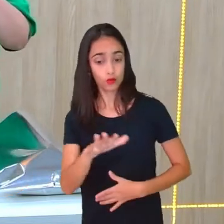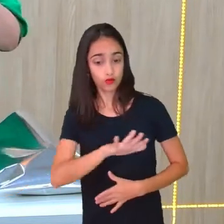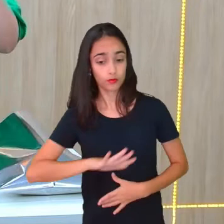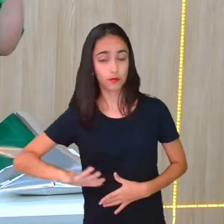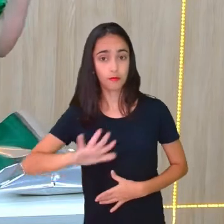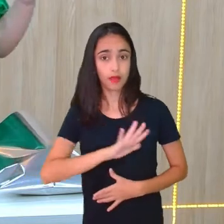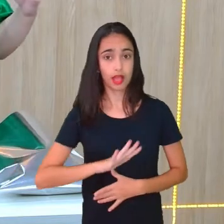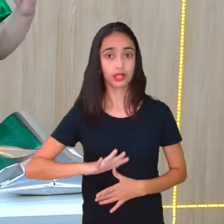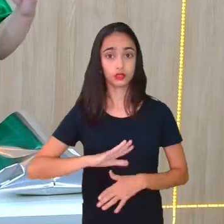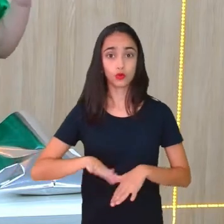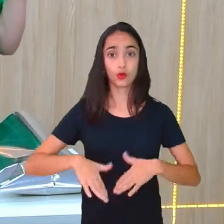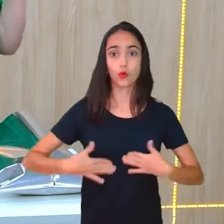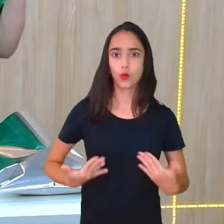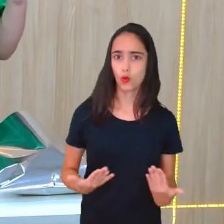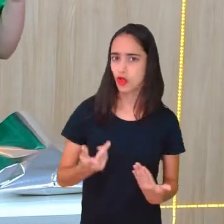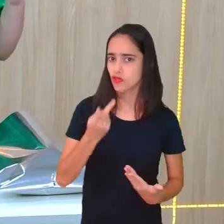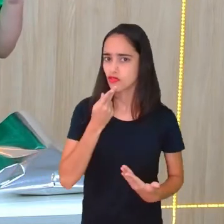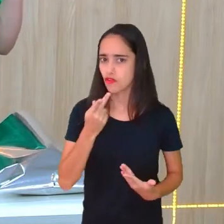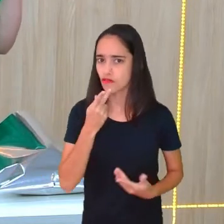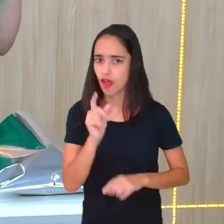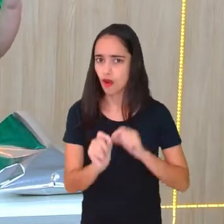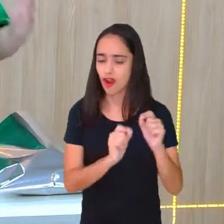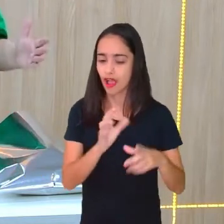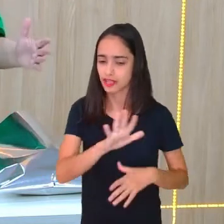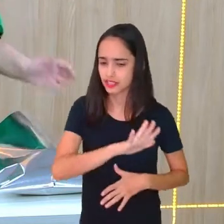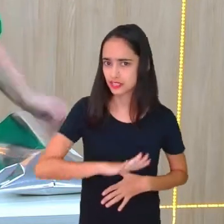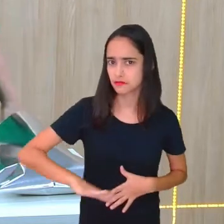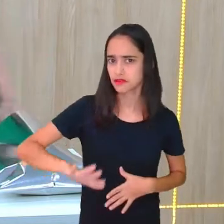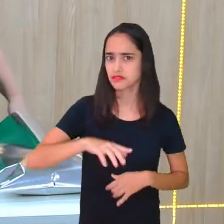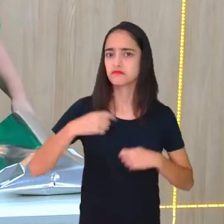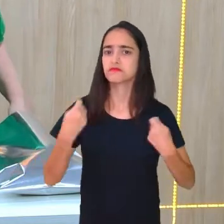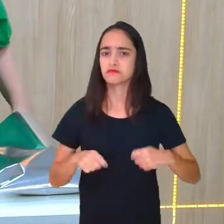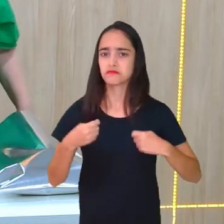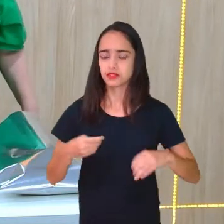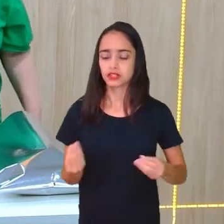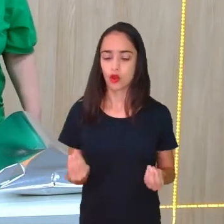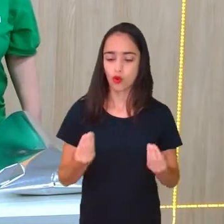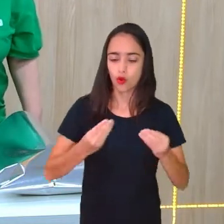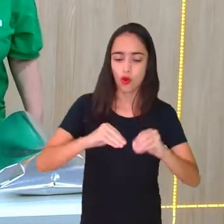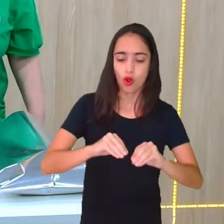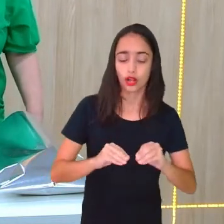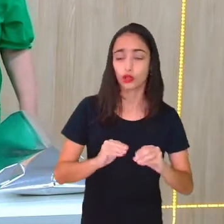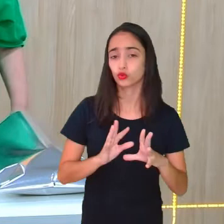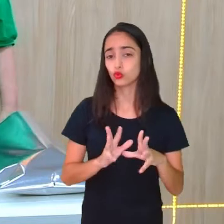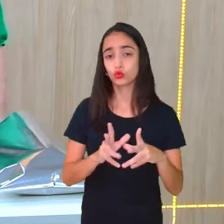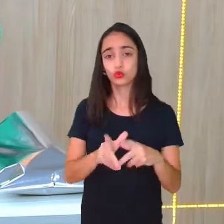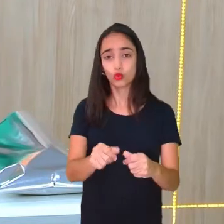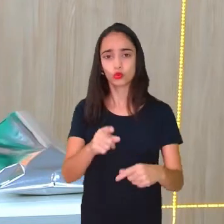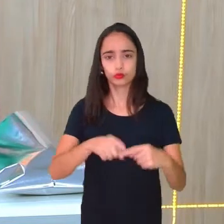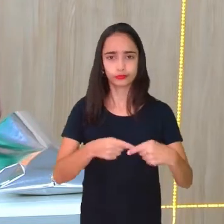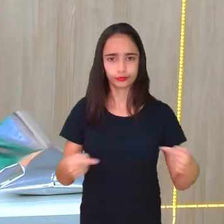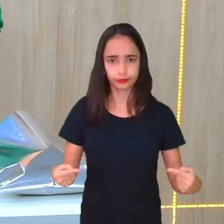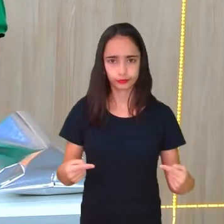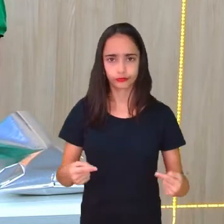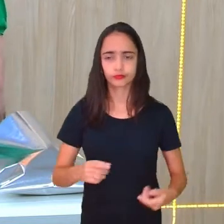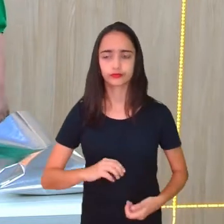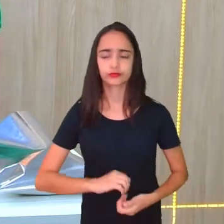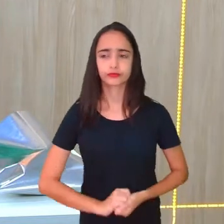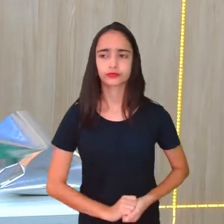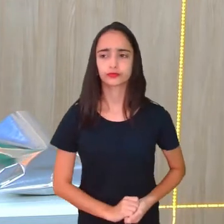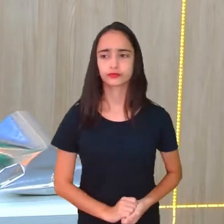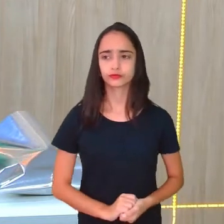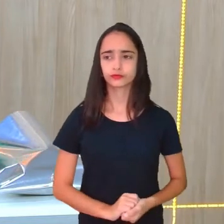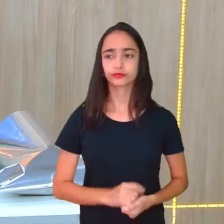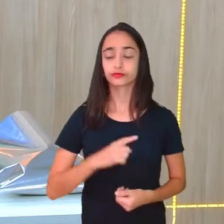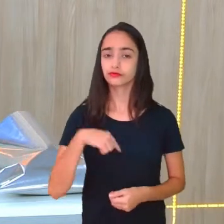quando eu falo no espaço, eu tenho que colocar todos os elementos. Bora lá? Ora, a gente